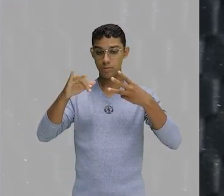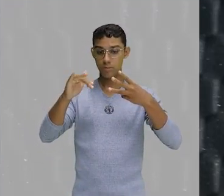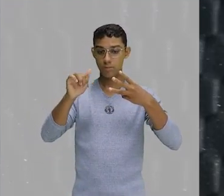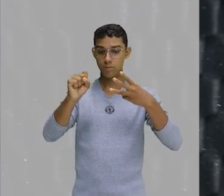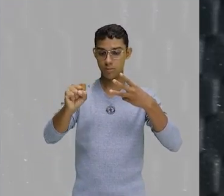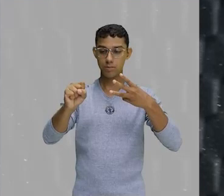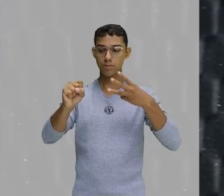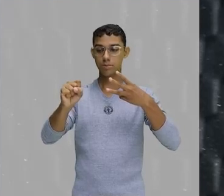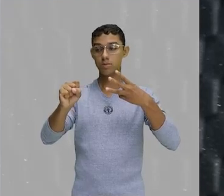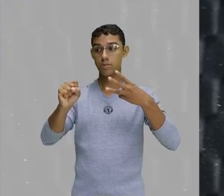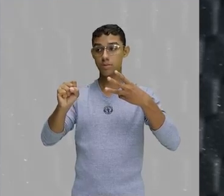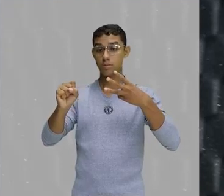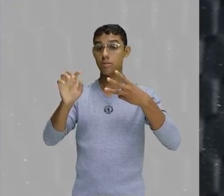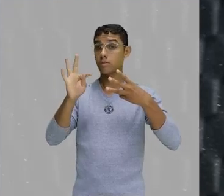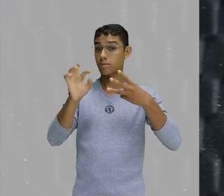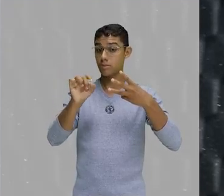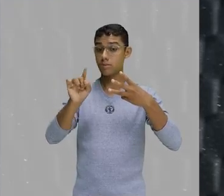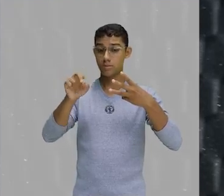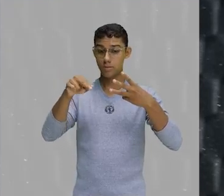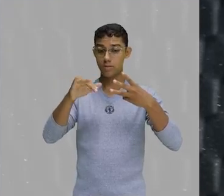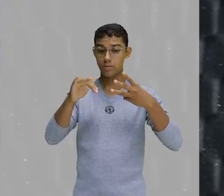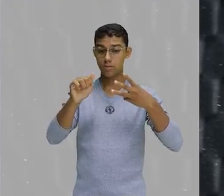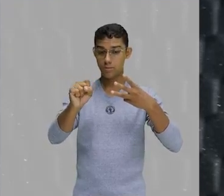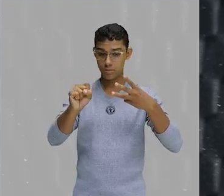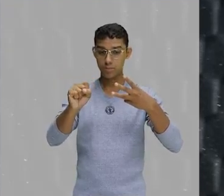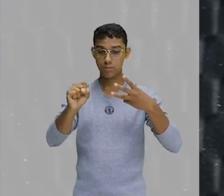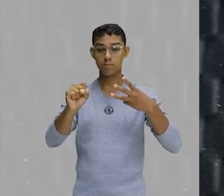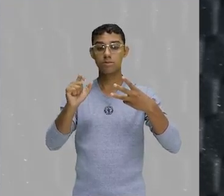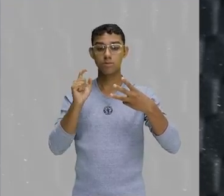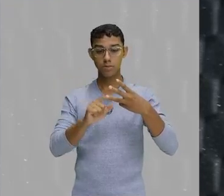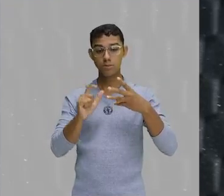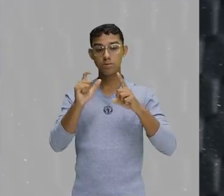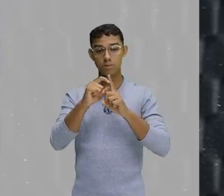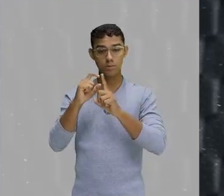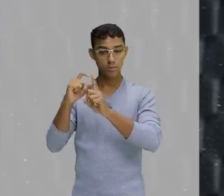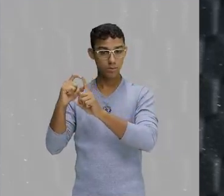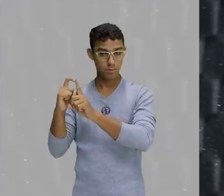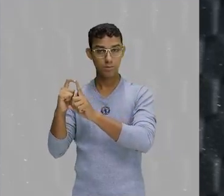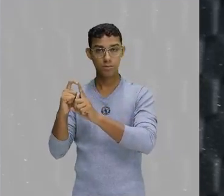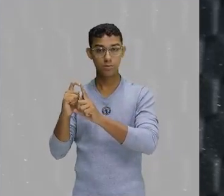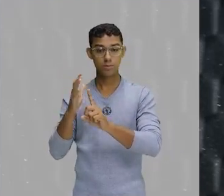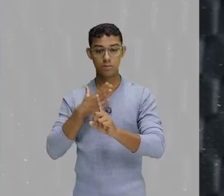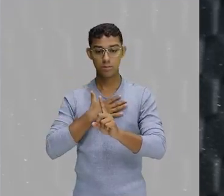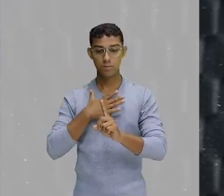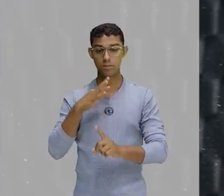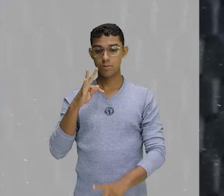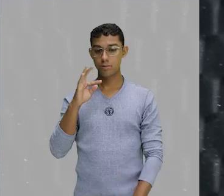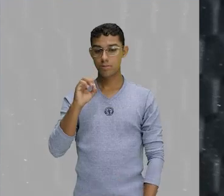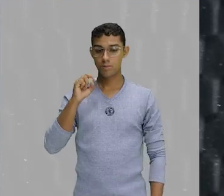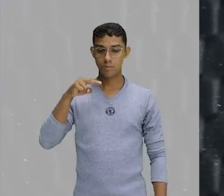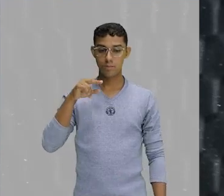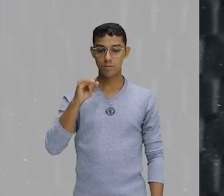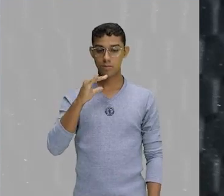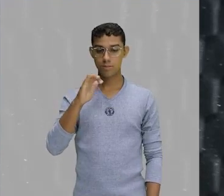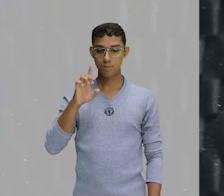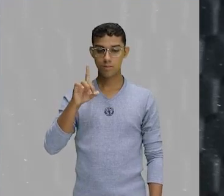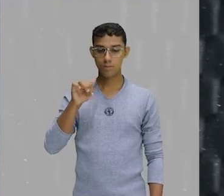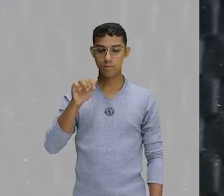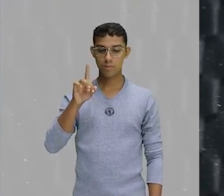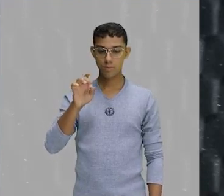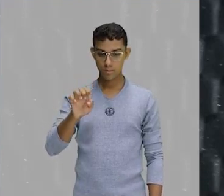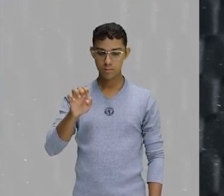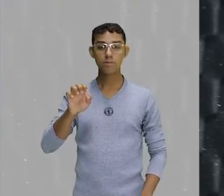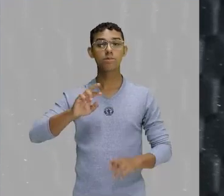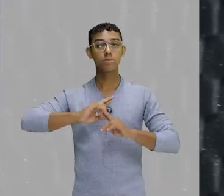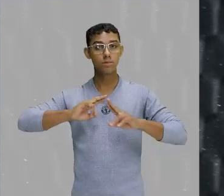Tônicas, assim que fala. Heterotônicas são palavras onde a minha tonicidade, ela é